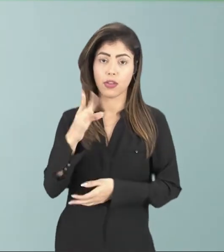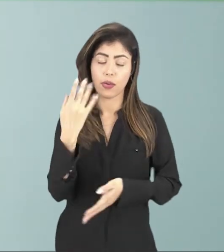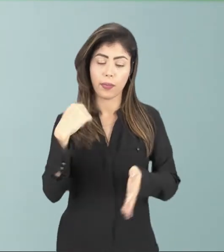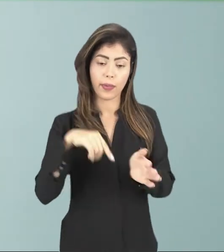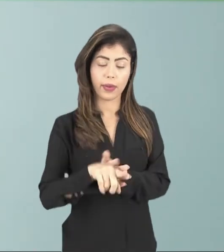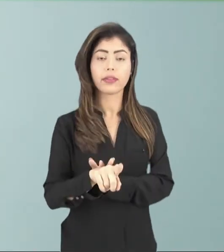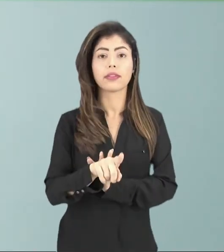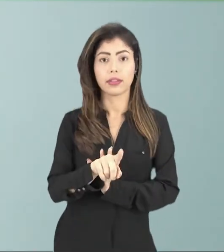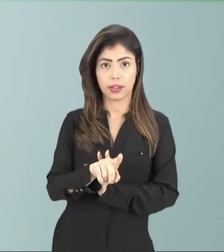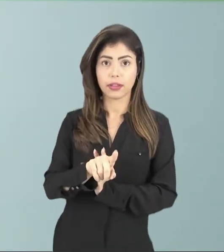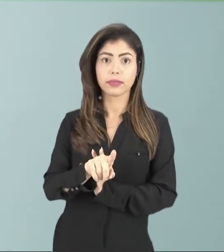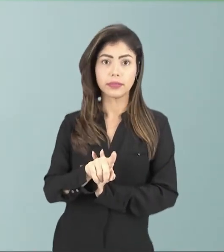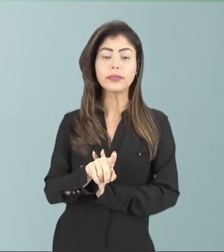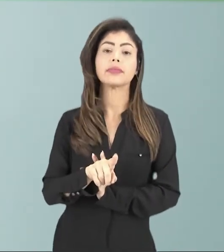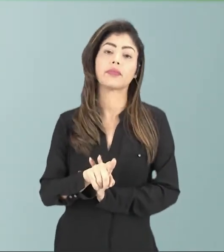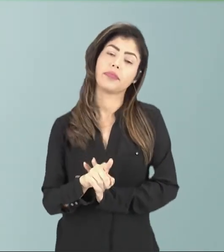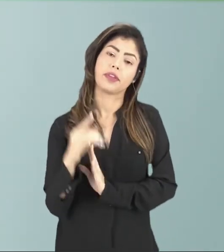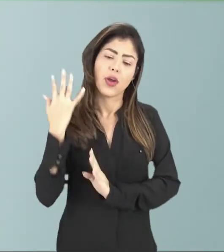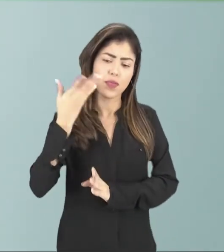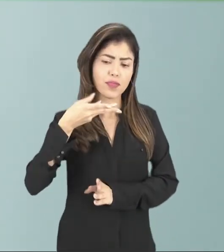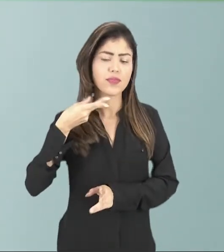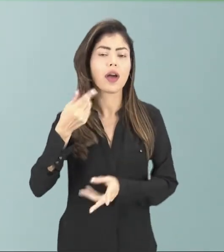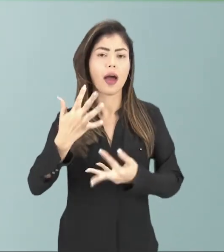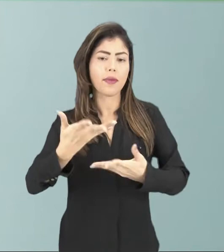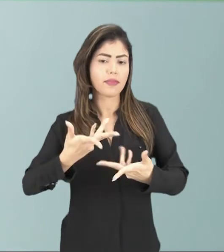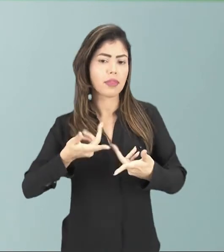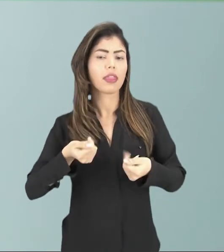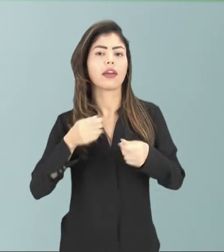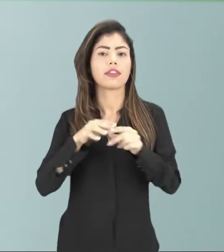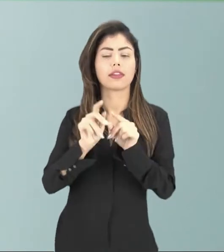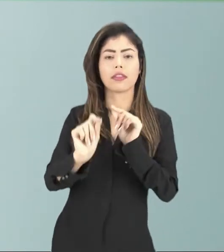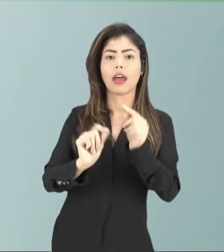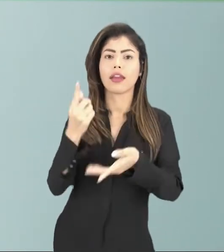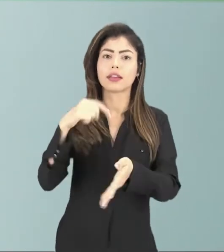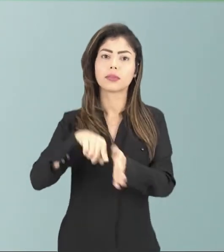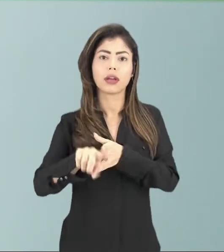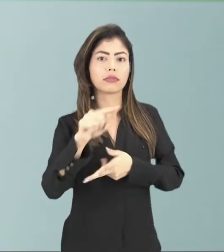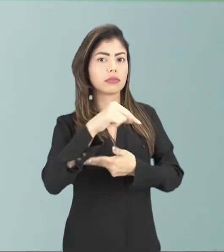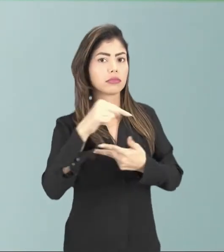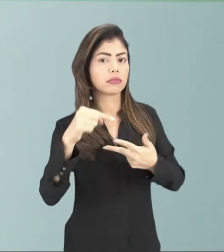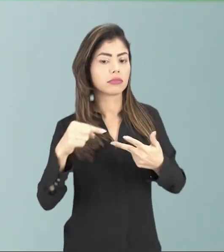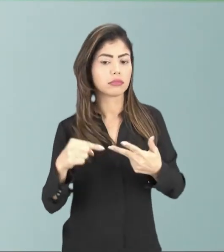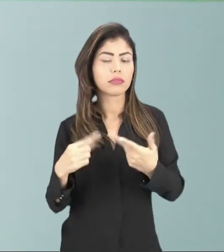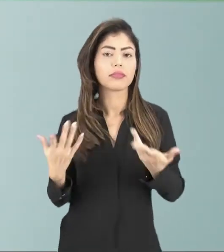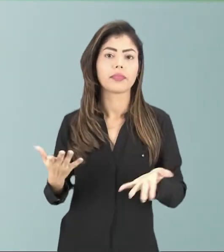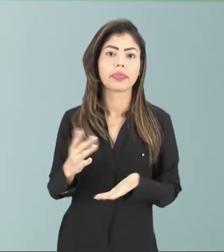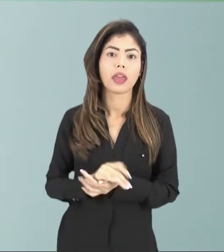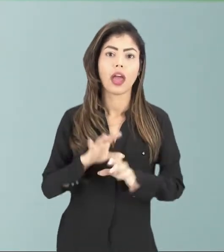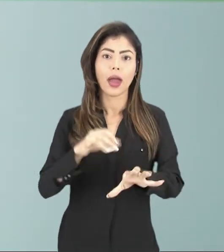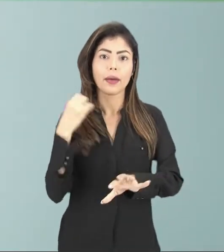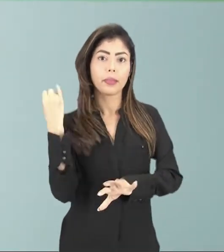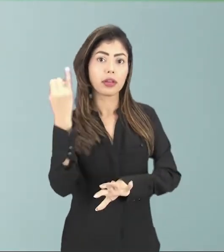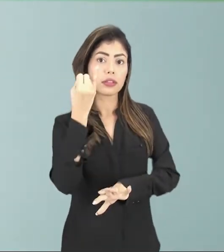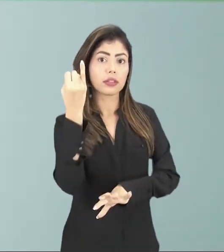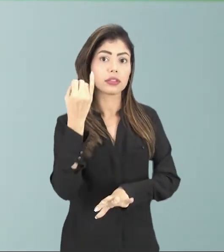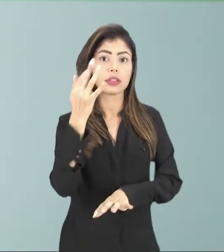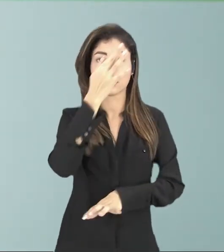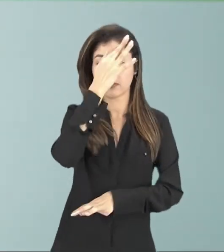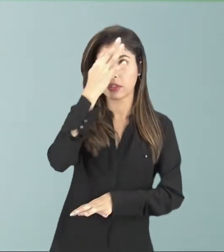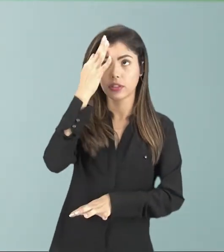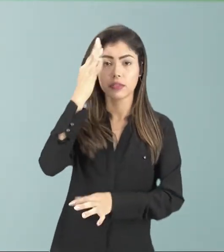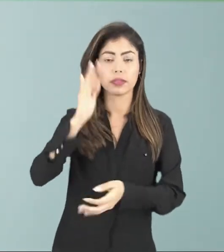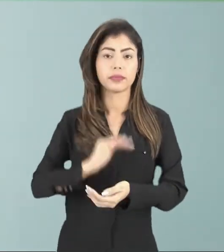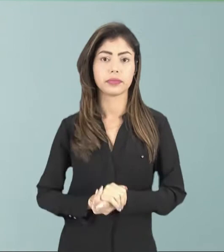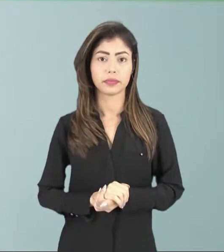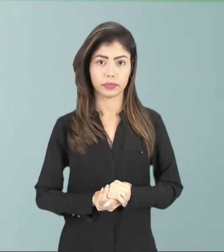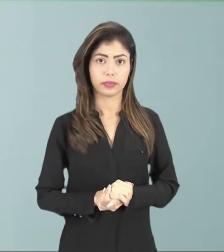do Enem, para vocês trabalharem a habilidade da resolução das questões e dada a importância da filosofia